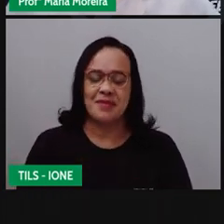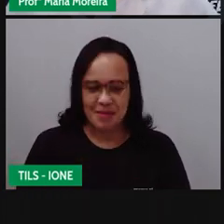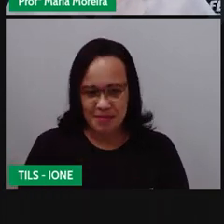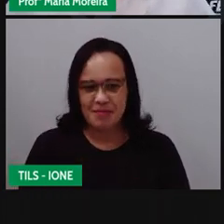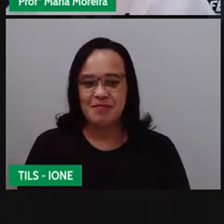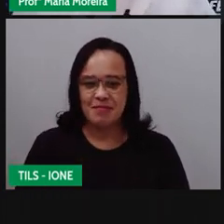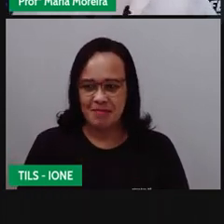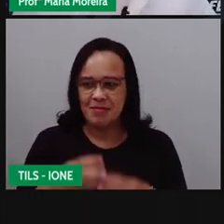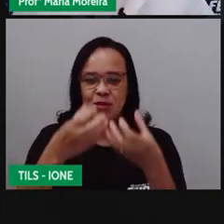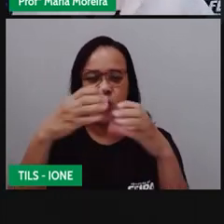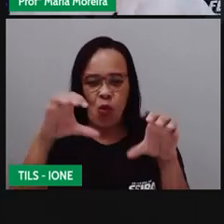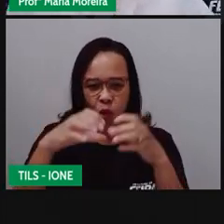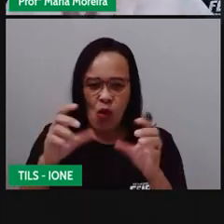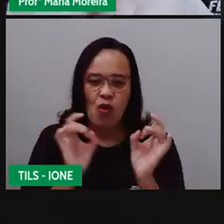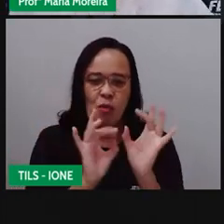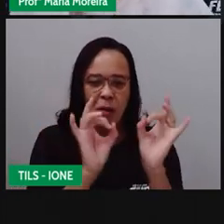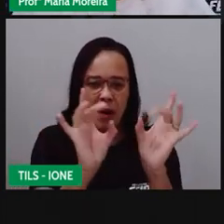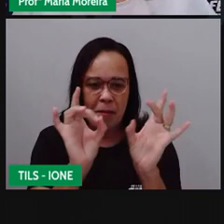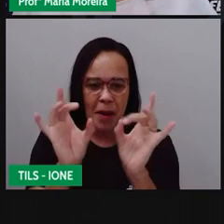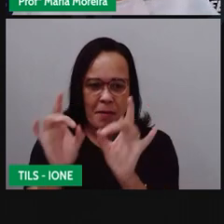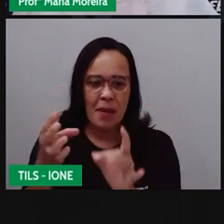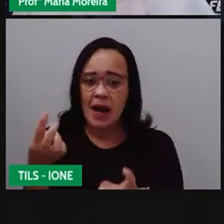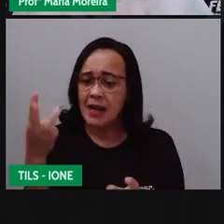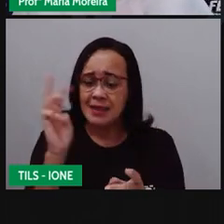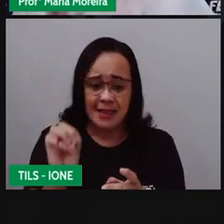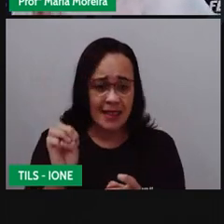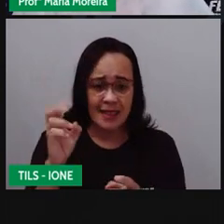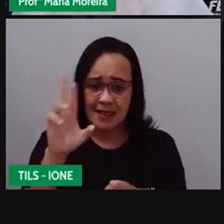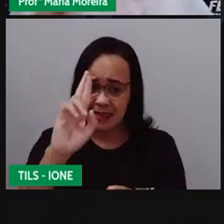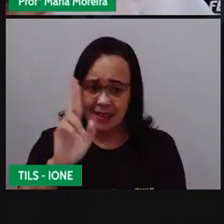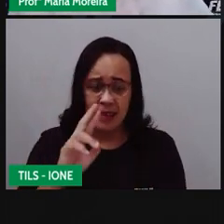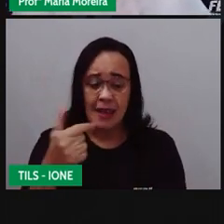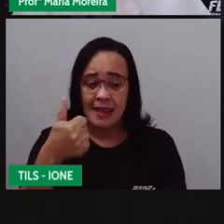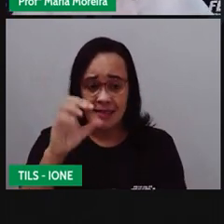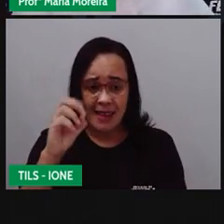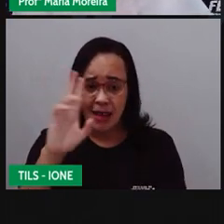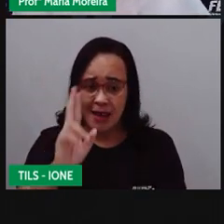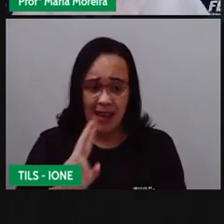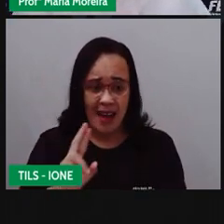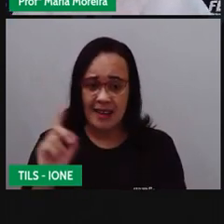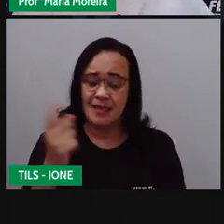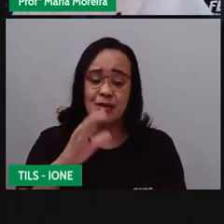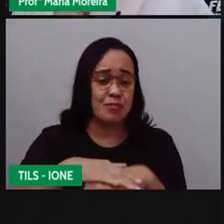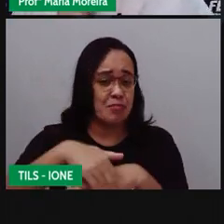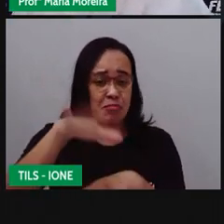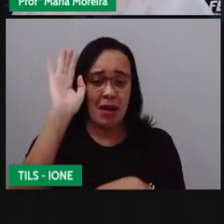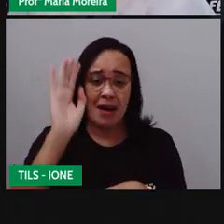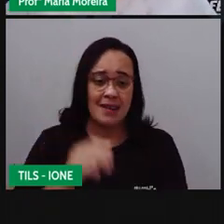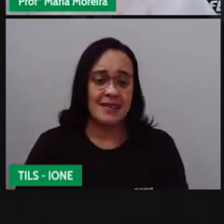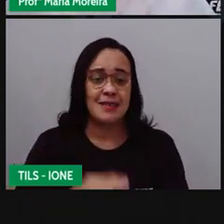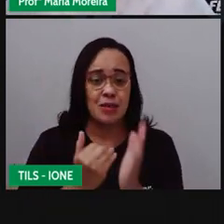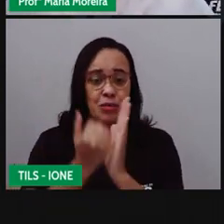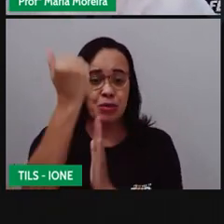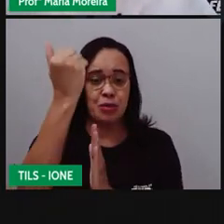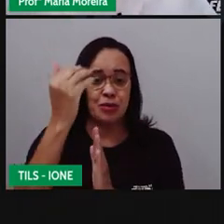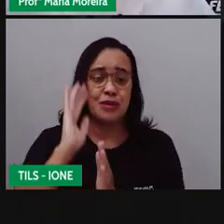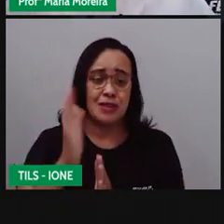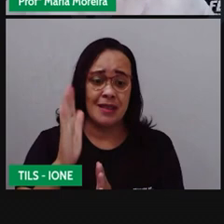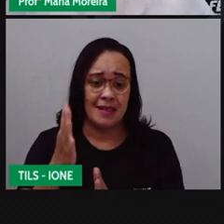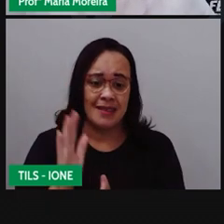subiu os ovos também. Então, são 30 ovos por 10 reais, 12 reais, 14 reais. Essa placa aí